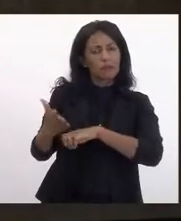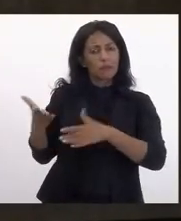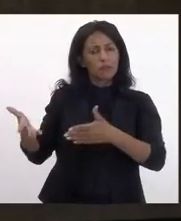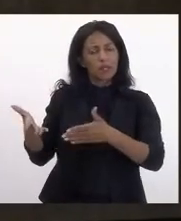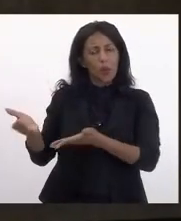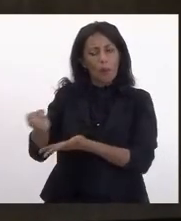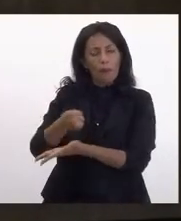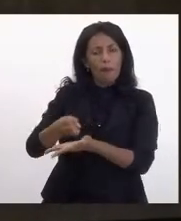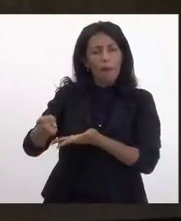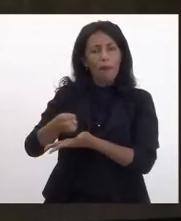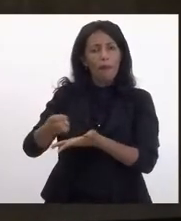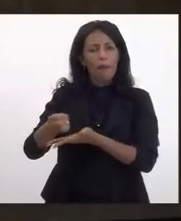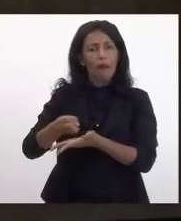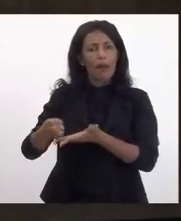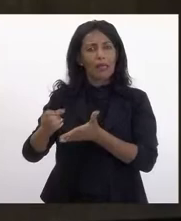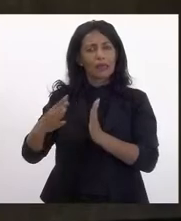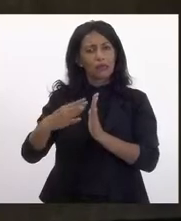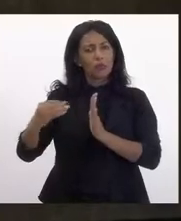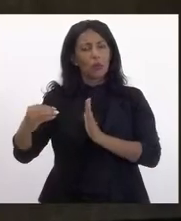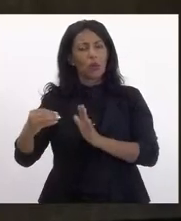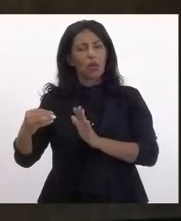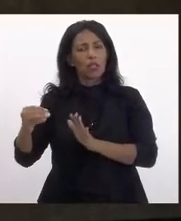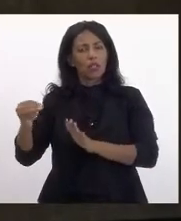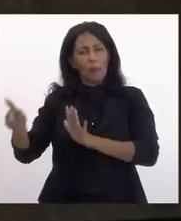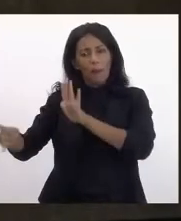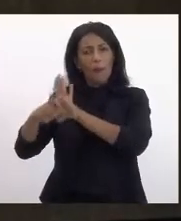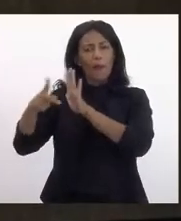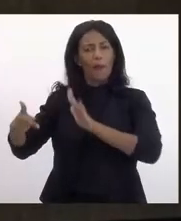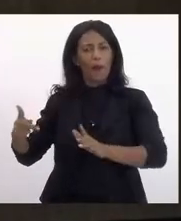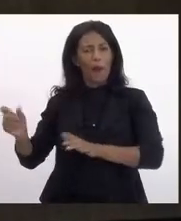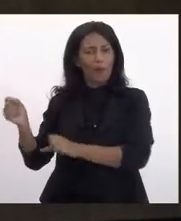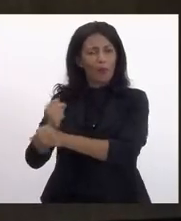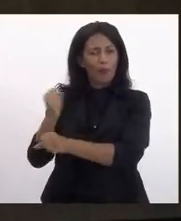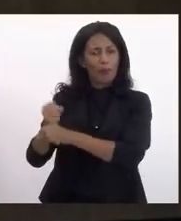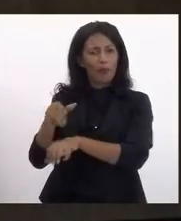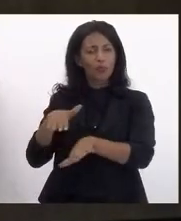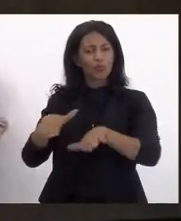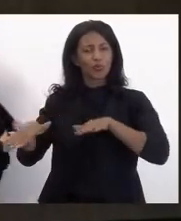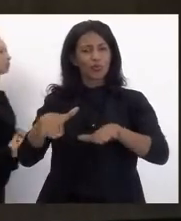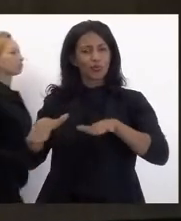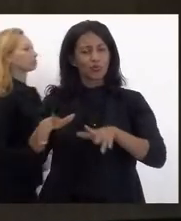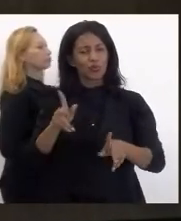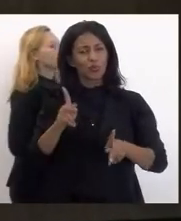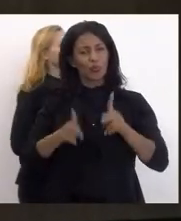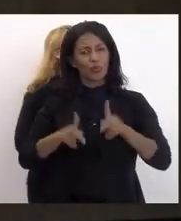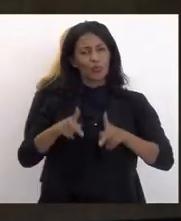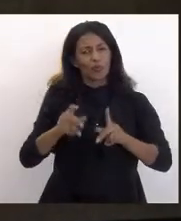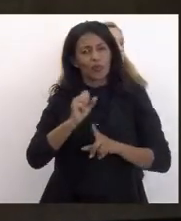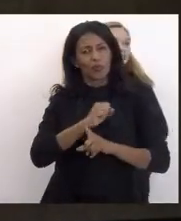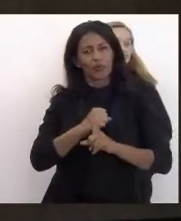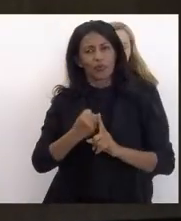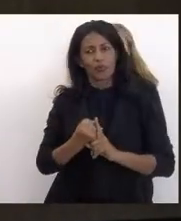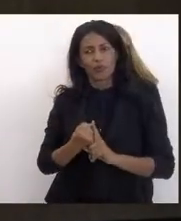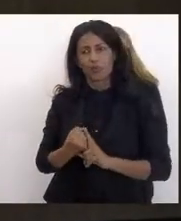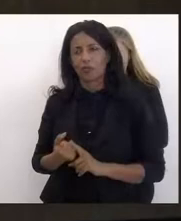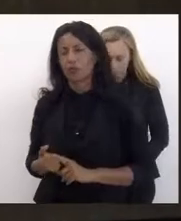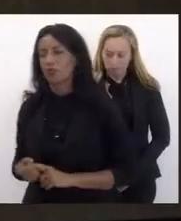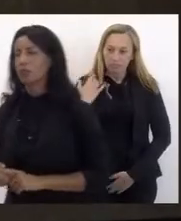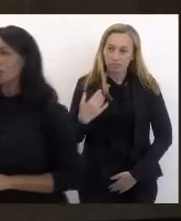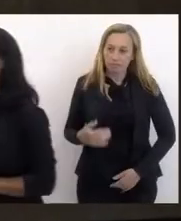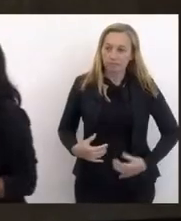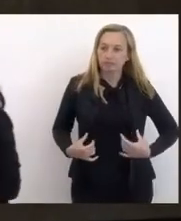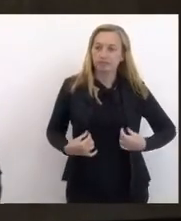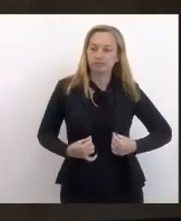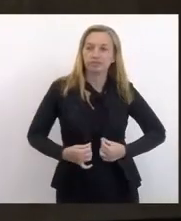com base na modalidade autogestionária, ou seja, que os movimentos populares e sociais de habitação no Rio de Janeiro, com